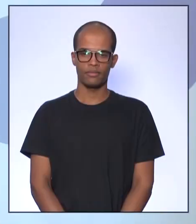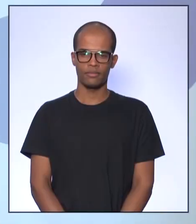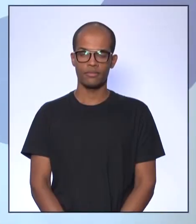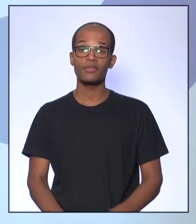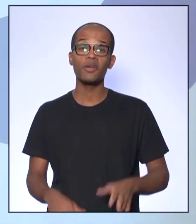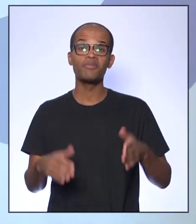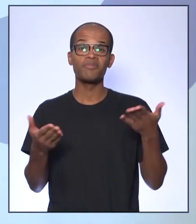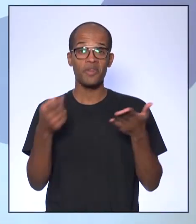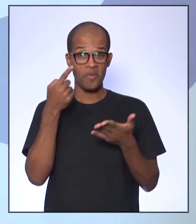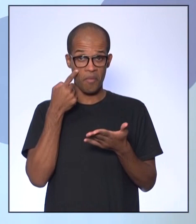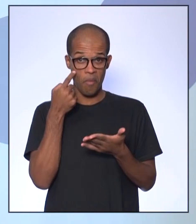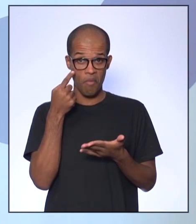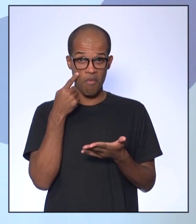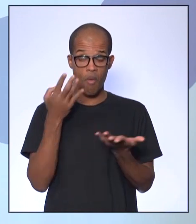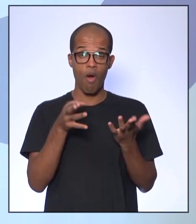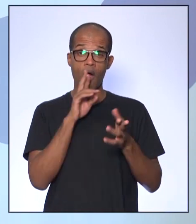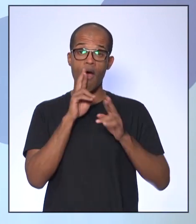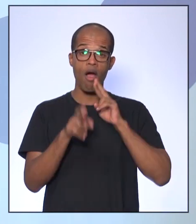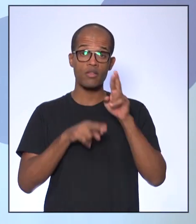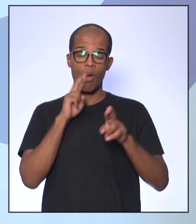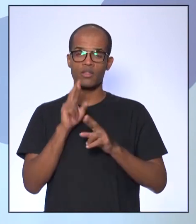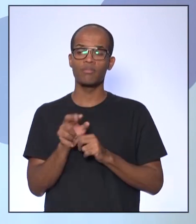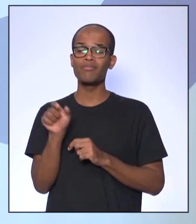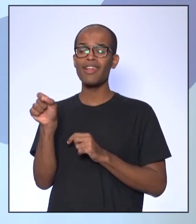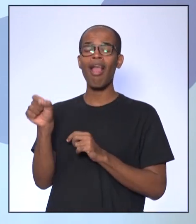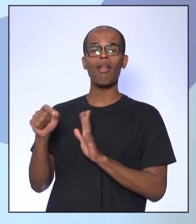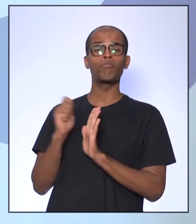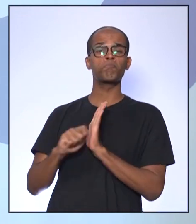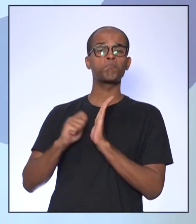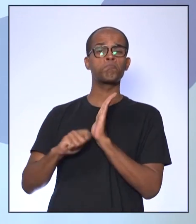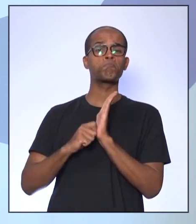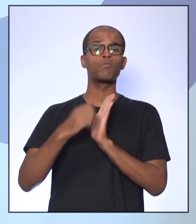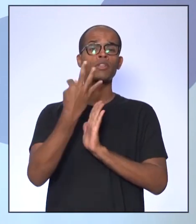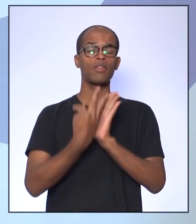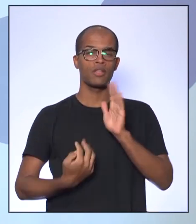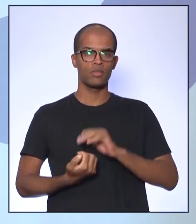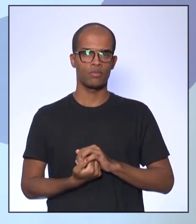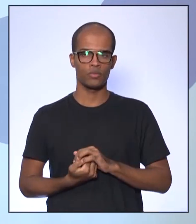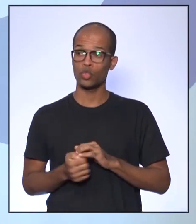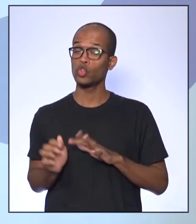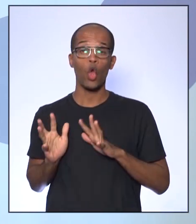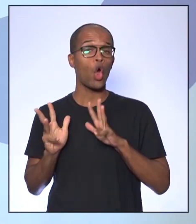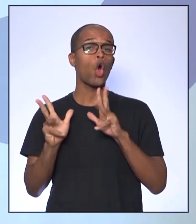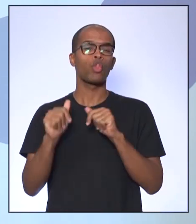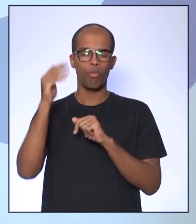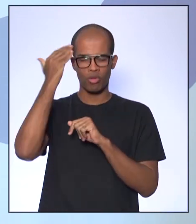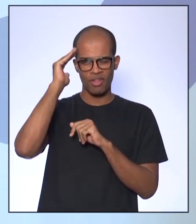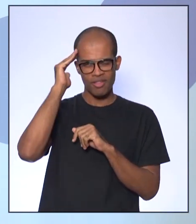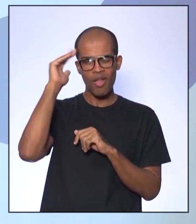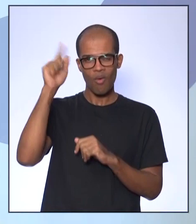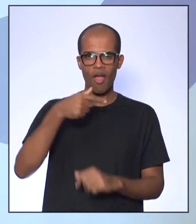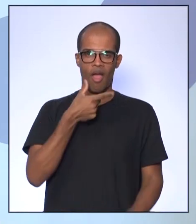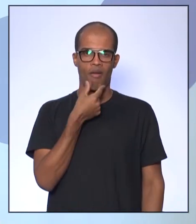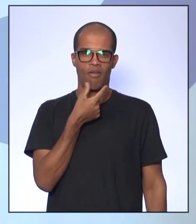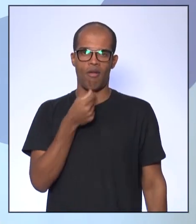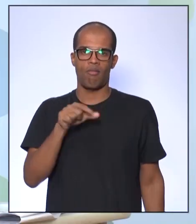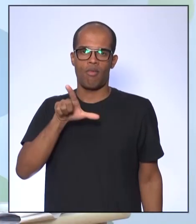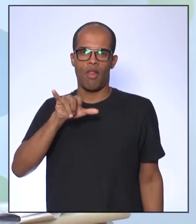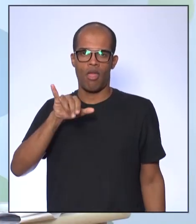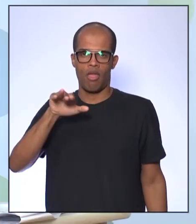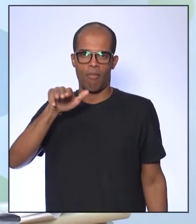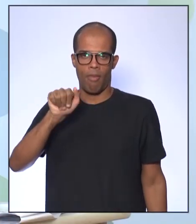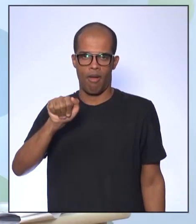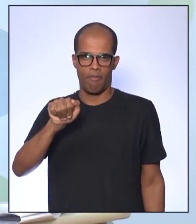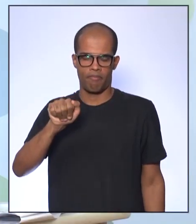Então vamos lá para as respostas. Quem produziu o texto? Unanimidade, todo mundo entendeu que foi Lima Barreto. Legal? Correto,